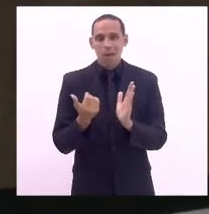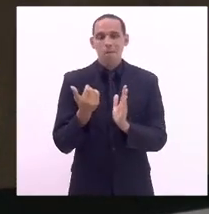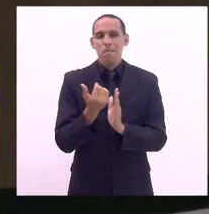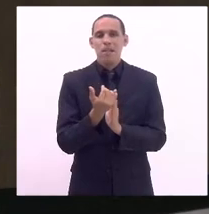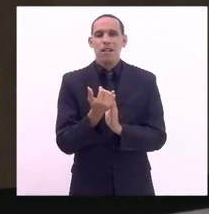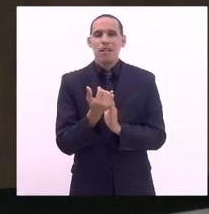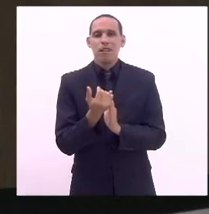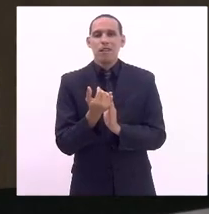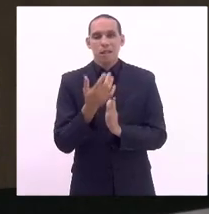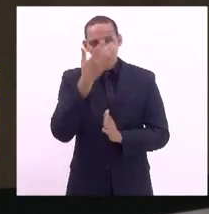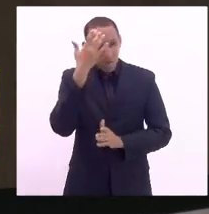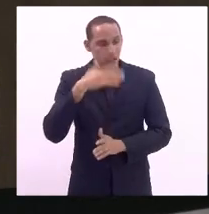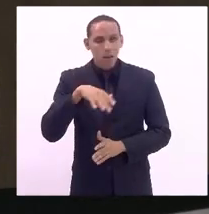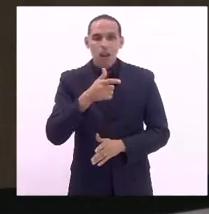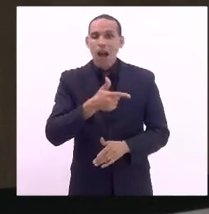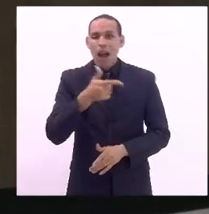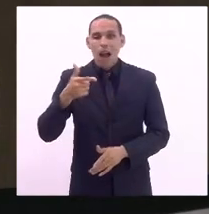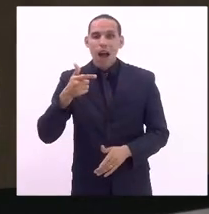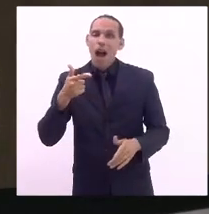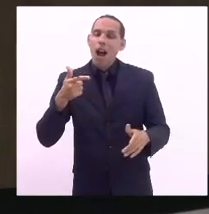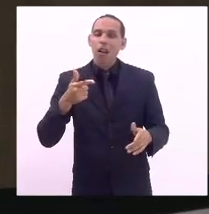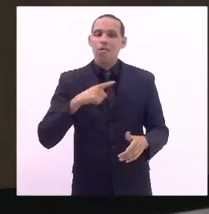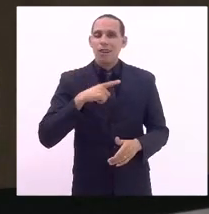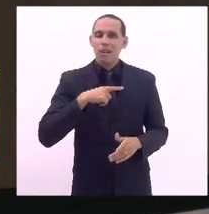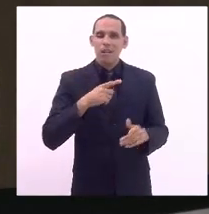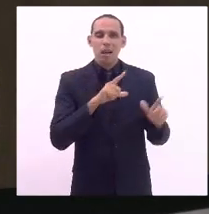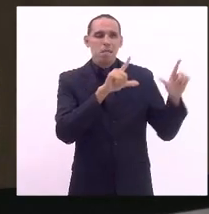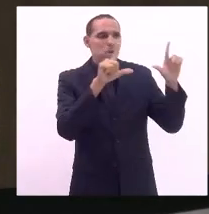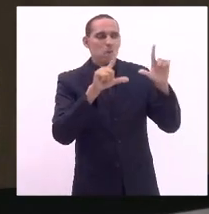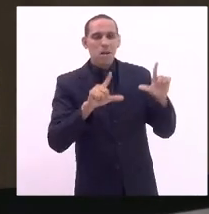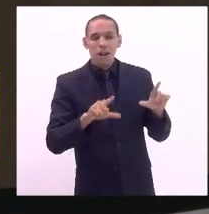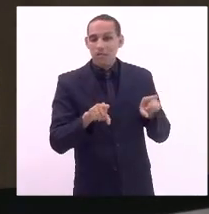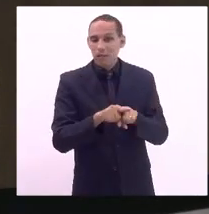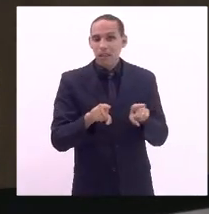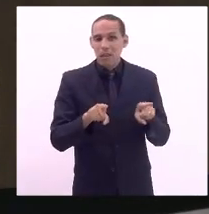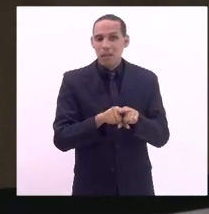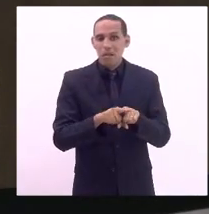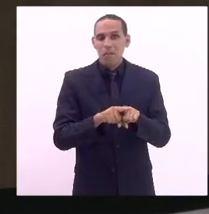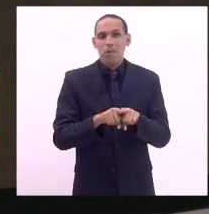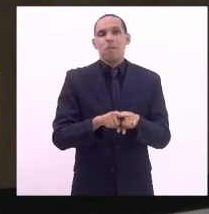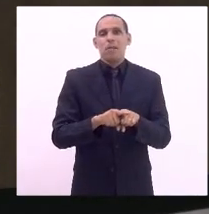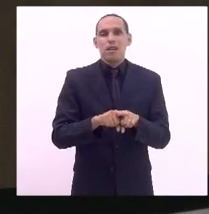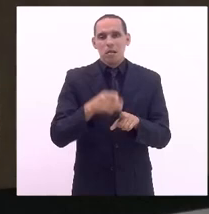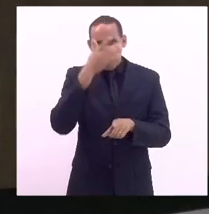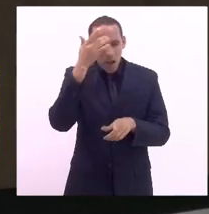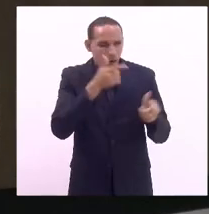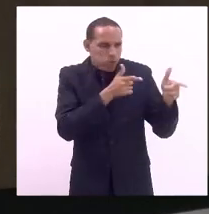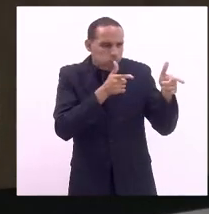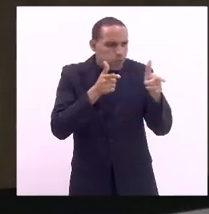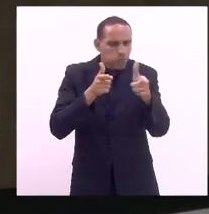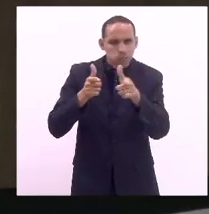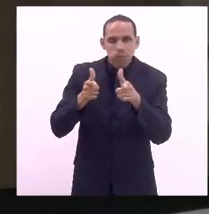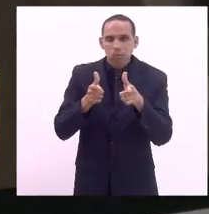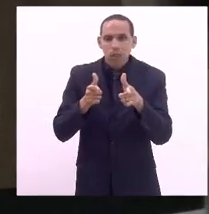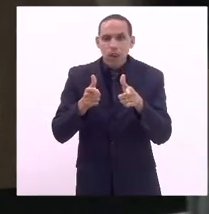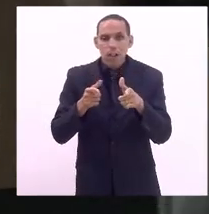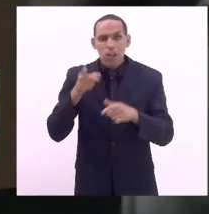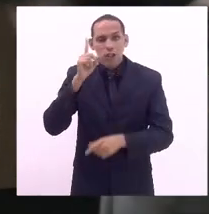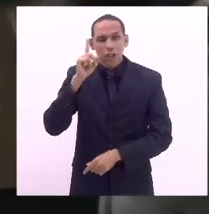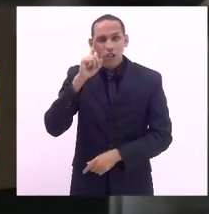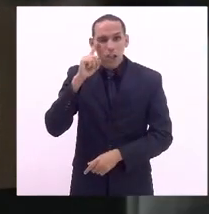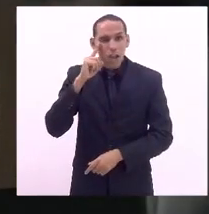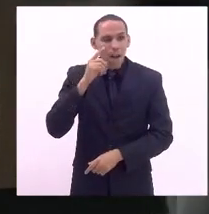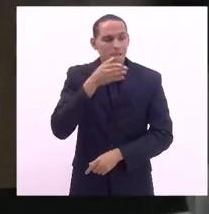daqueles colecionadores, dos atiradores e dos caçadores que diariamente percorrem as ruas no seu